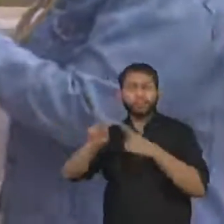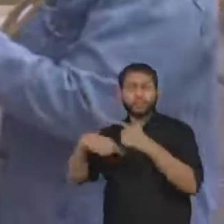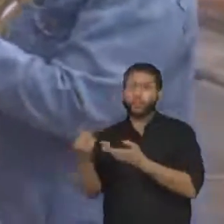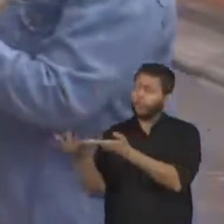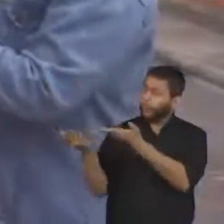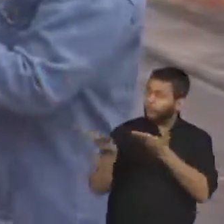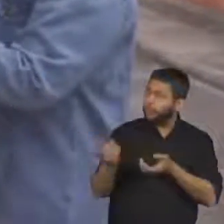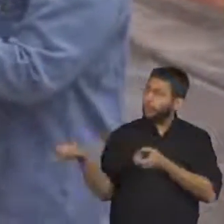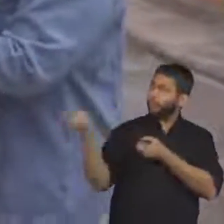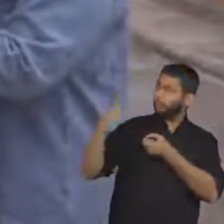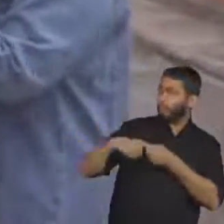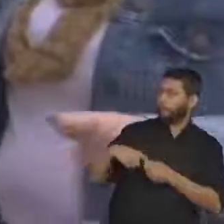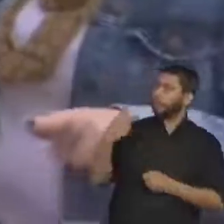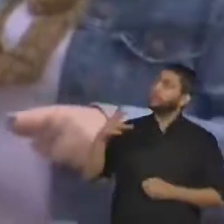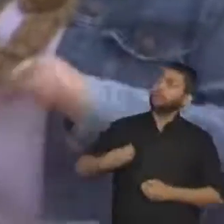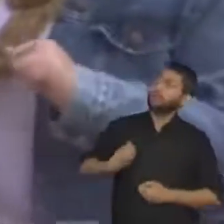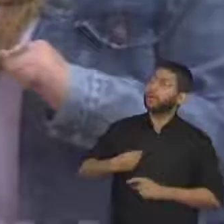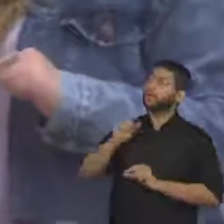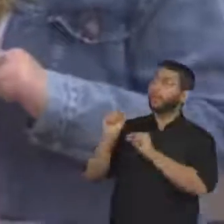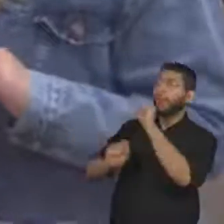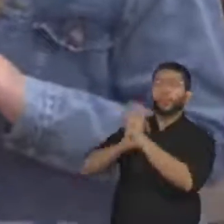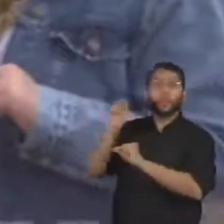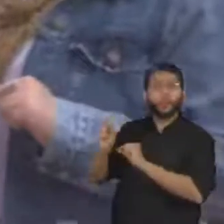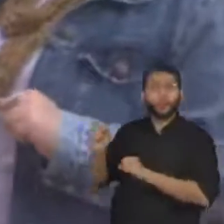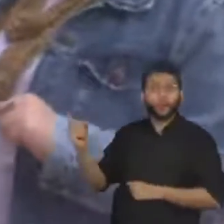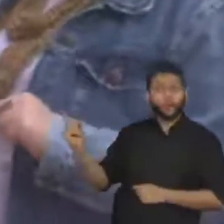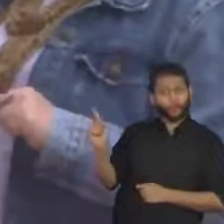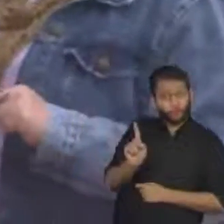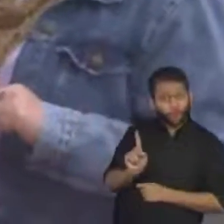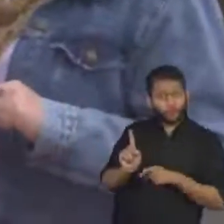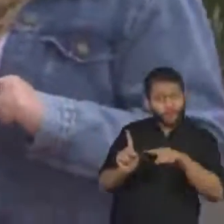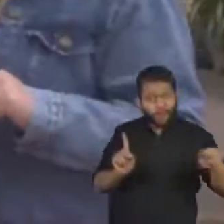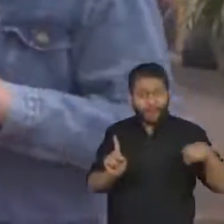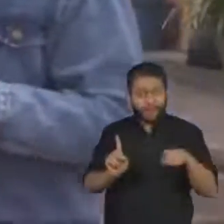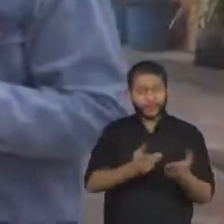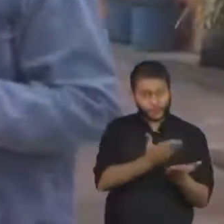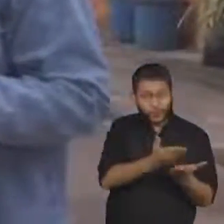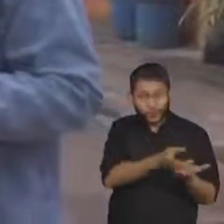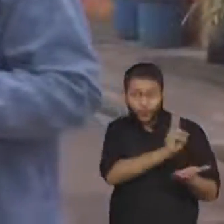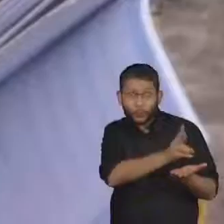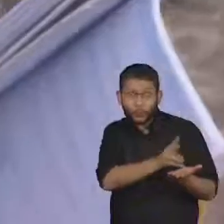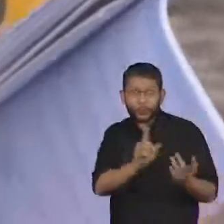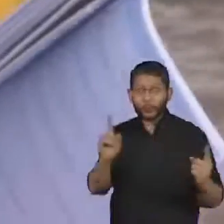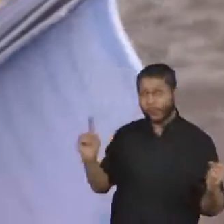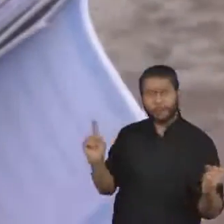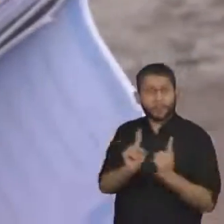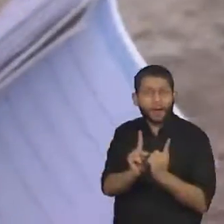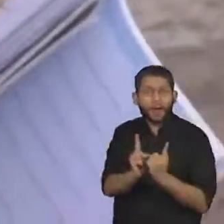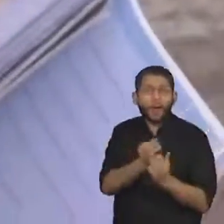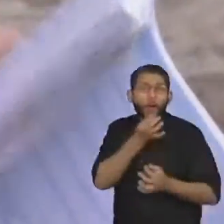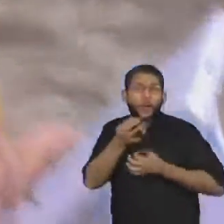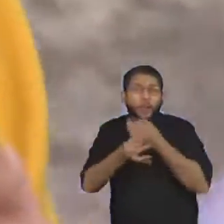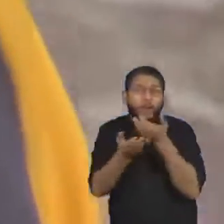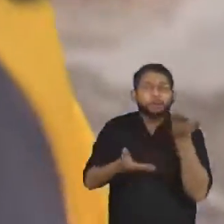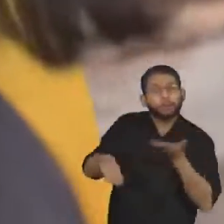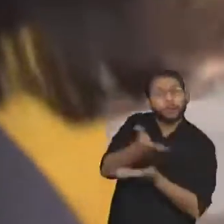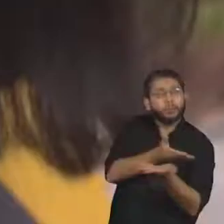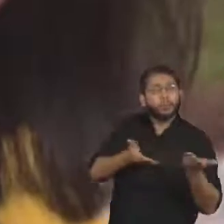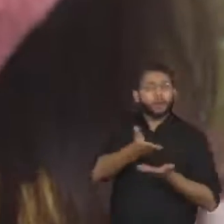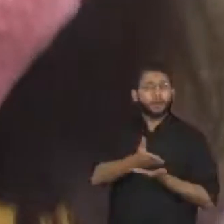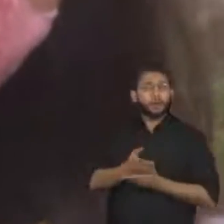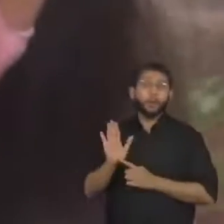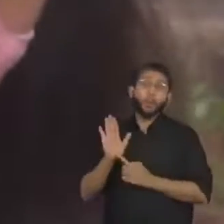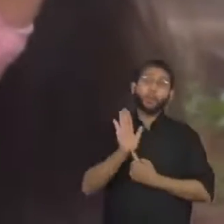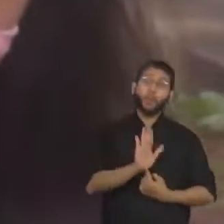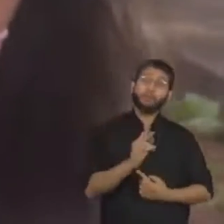do projeto de vida deles, e quando eles voltam, eles trazem para os nossos alunos que estão atualmente com a gente um modelo, um exemplo